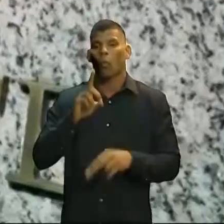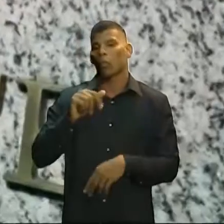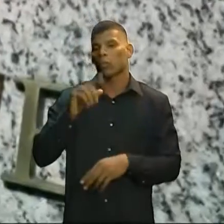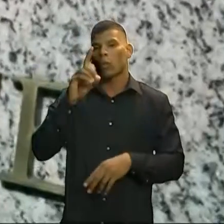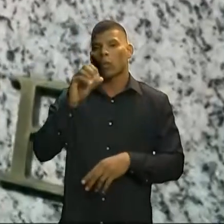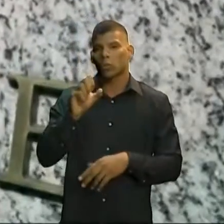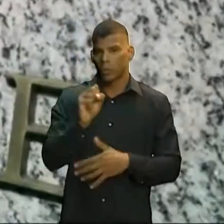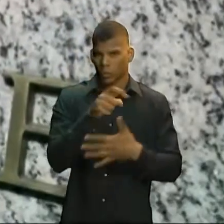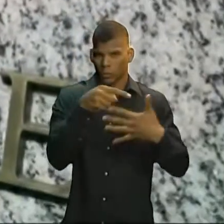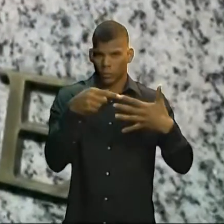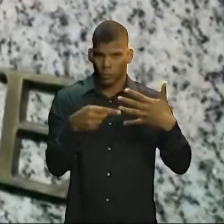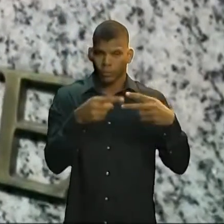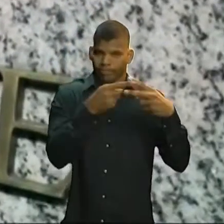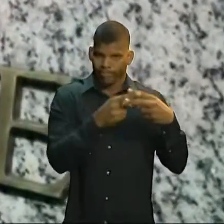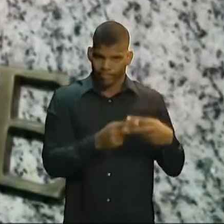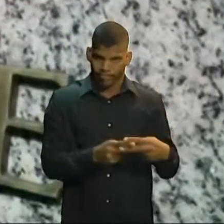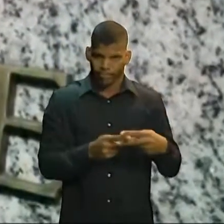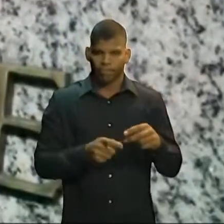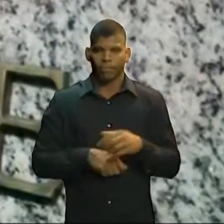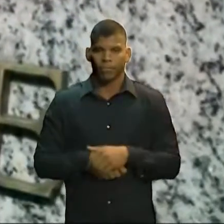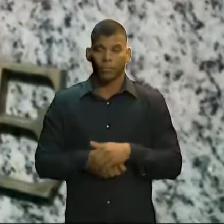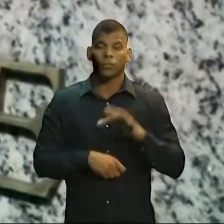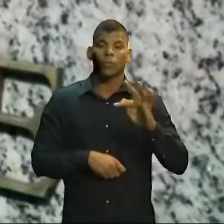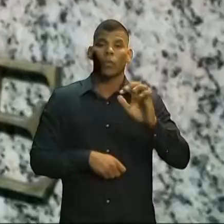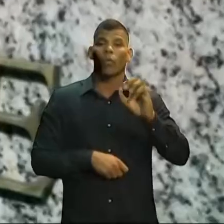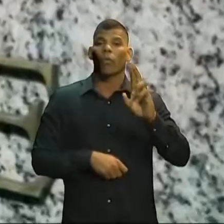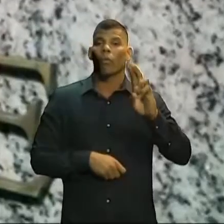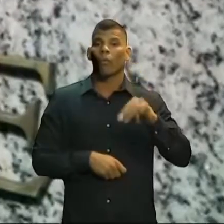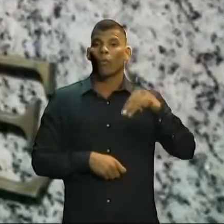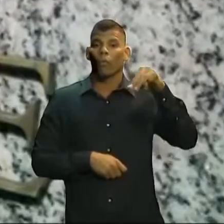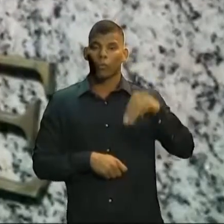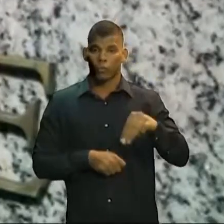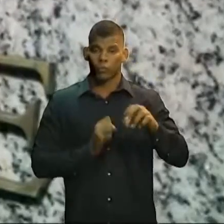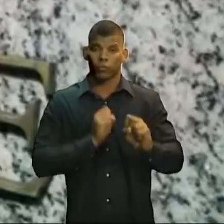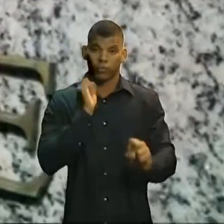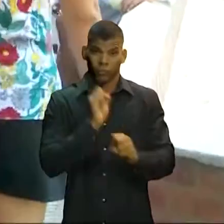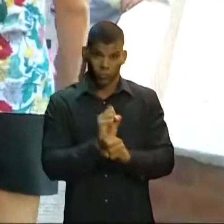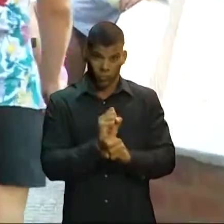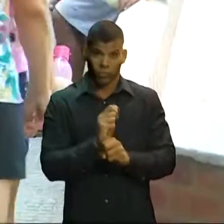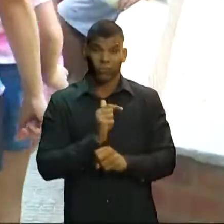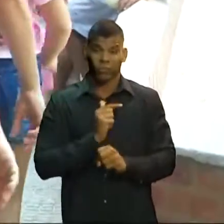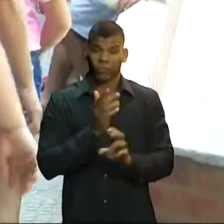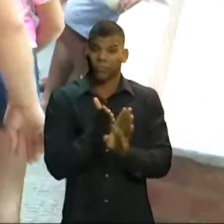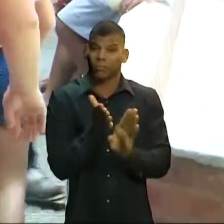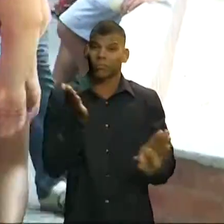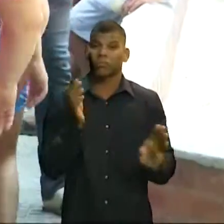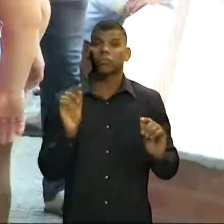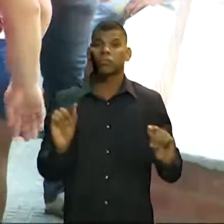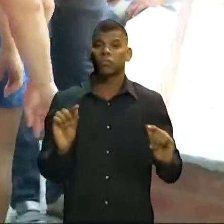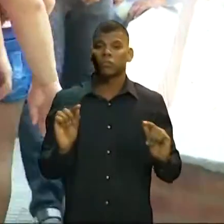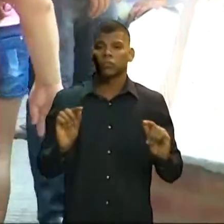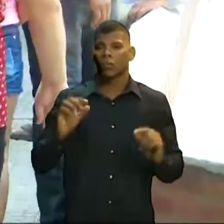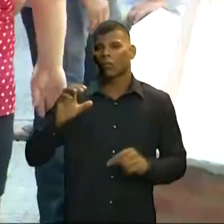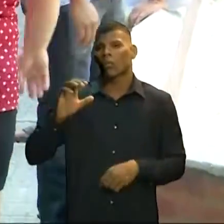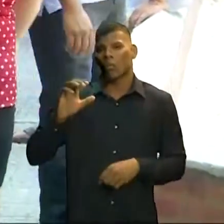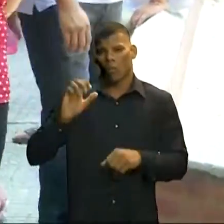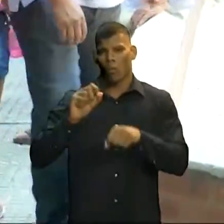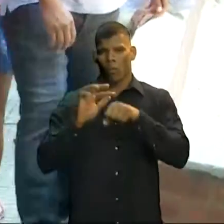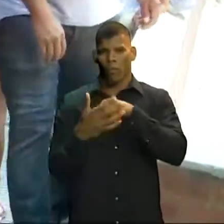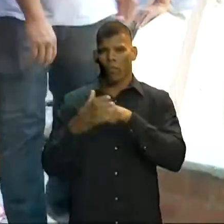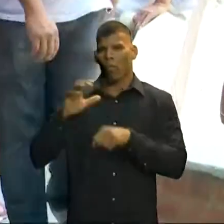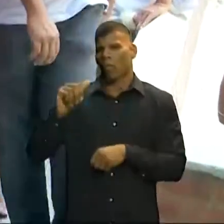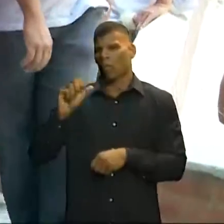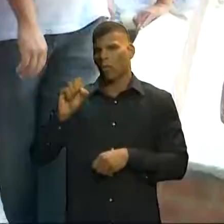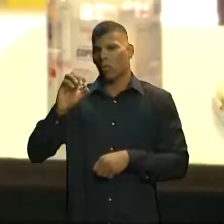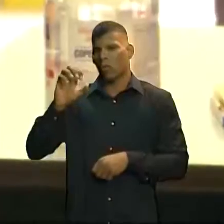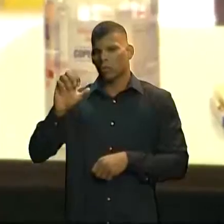O atendimento presencial no Fórum Eleitoral está suspenso por conta do aumento do número de casos de Covid-19 e de